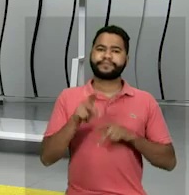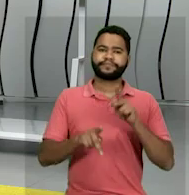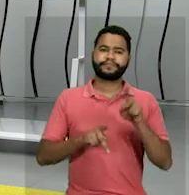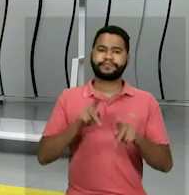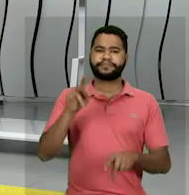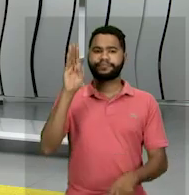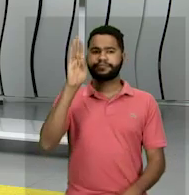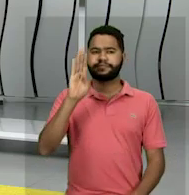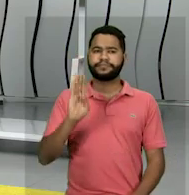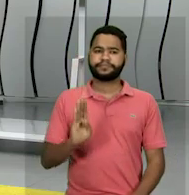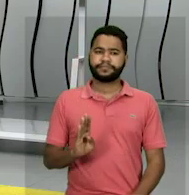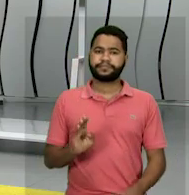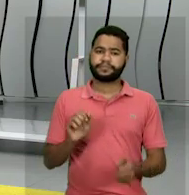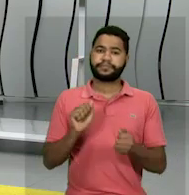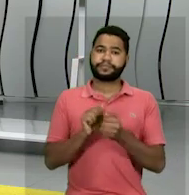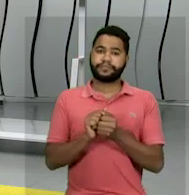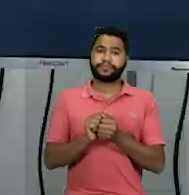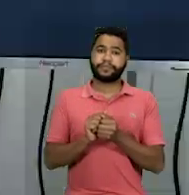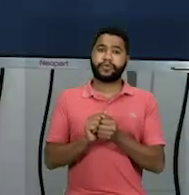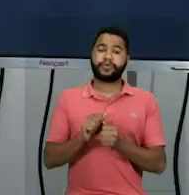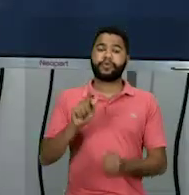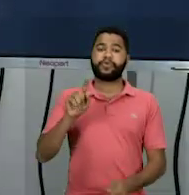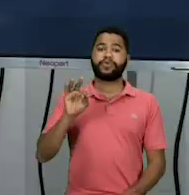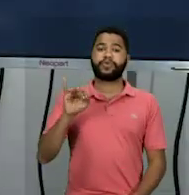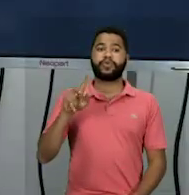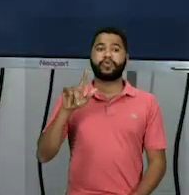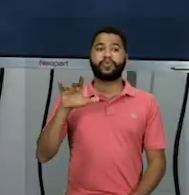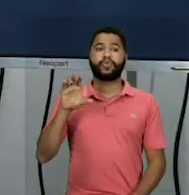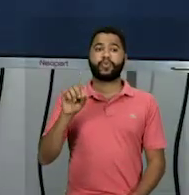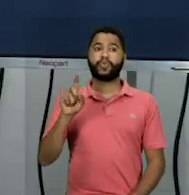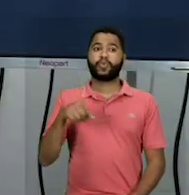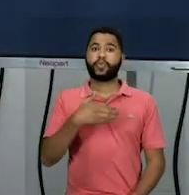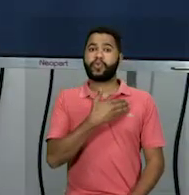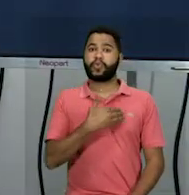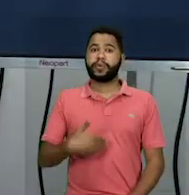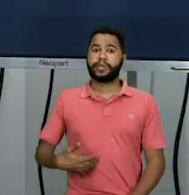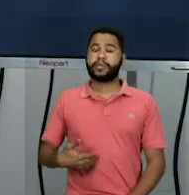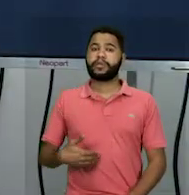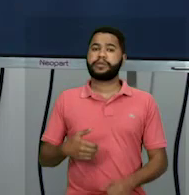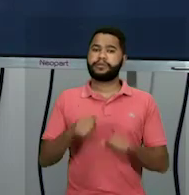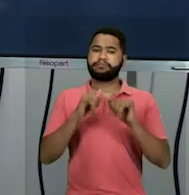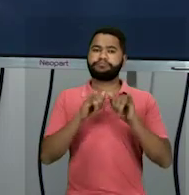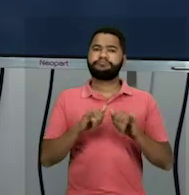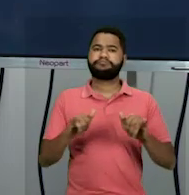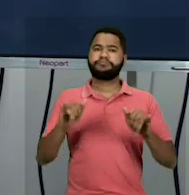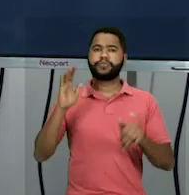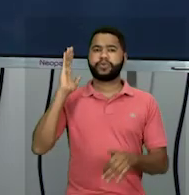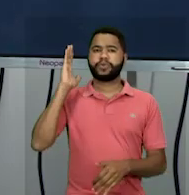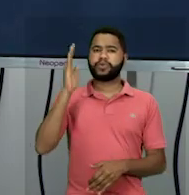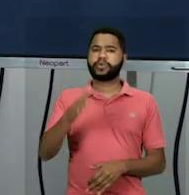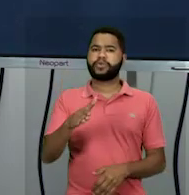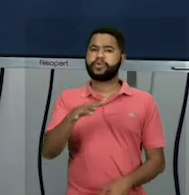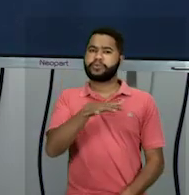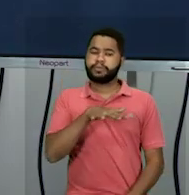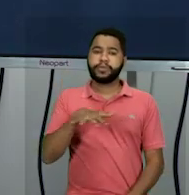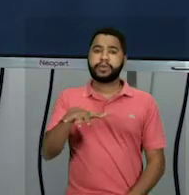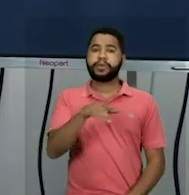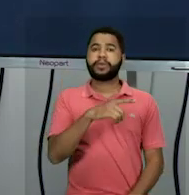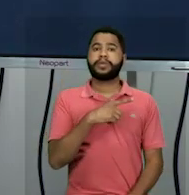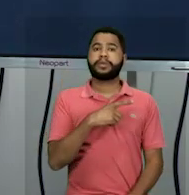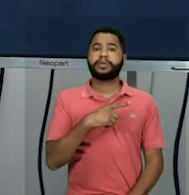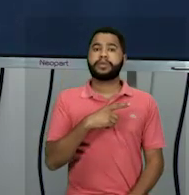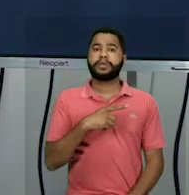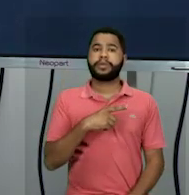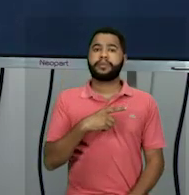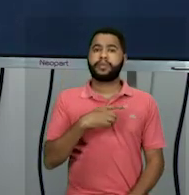brasileiro tinha por Getúlio Vargas. Um governante populista, um governante que falava diretamente às massas. Nós temos aí